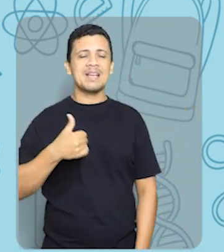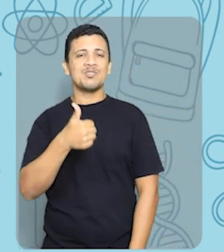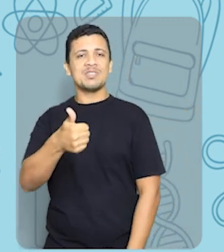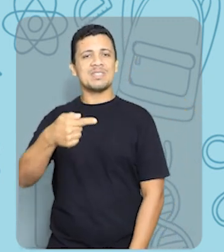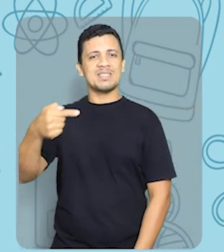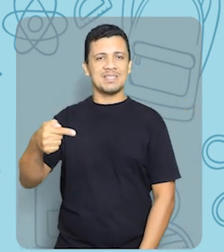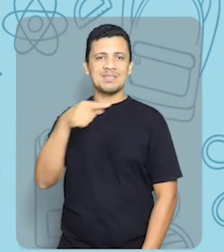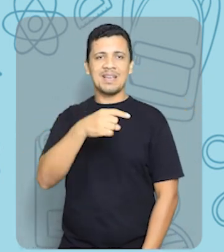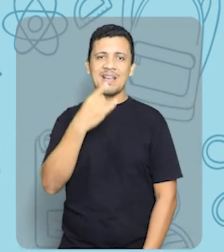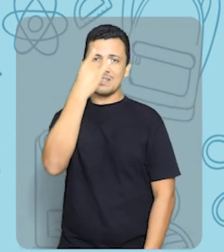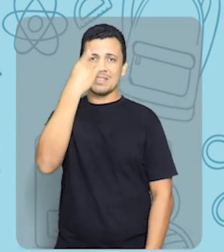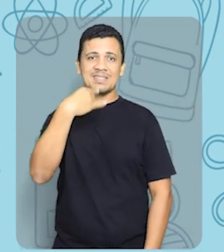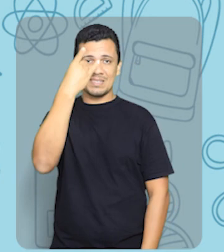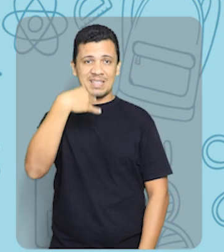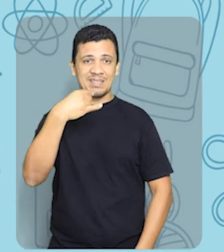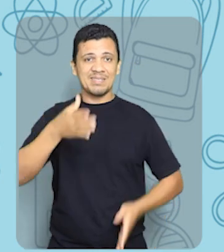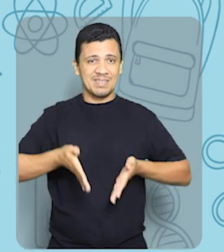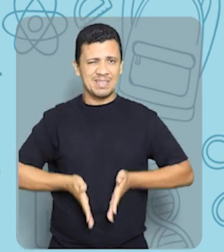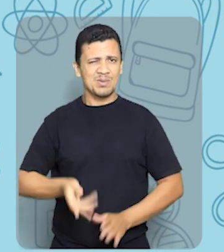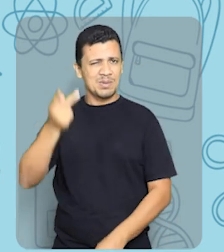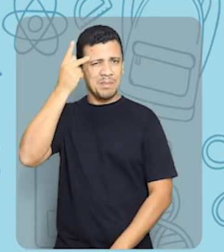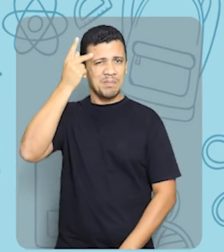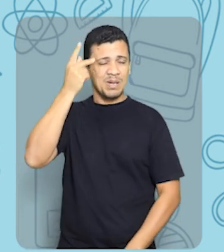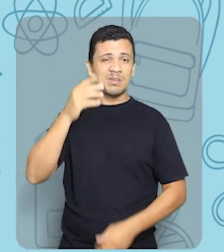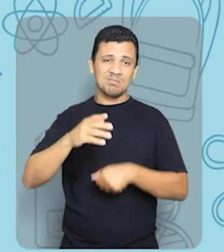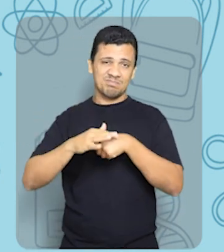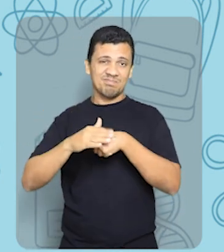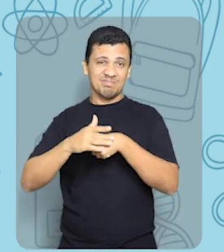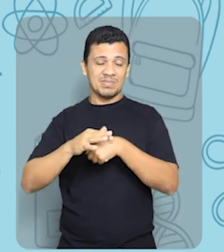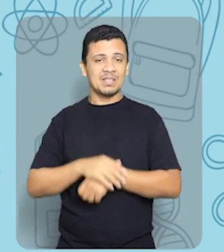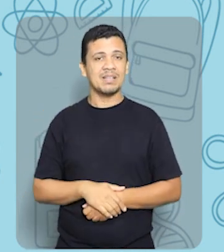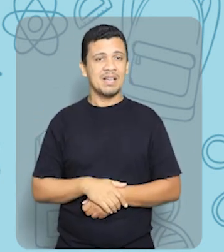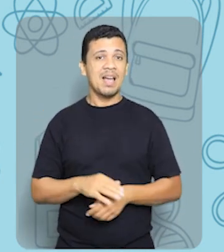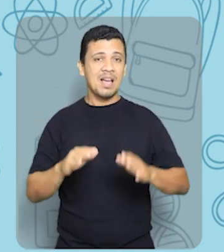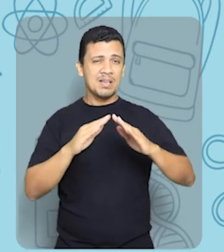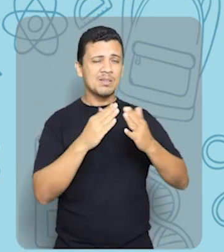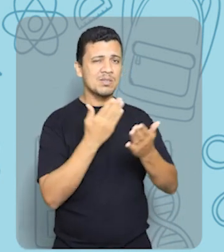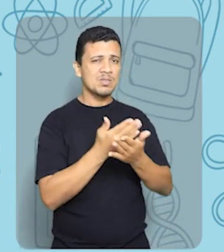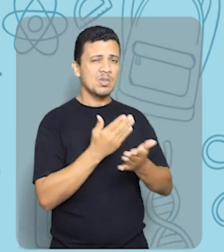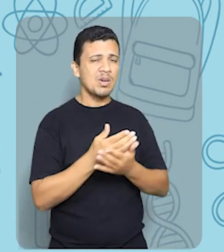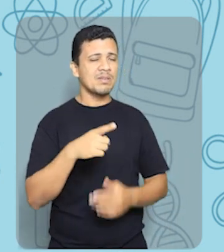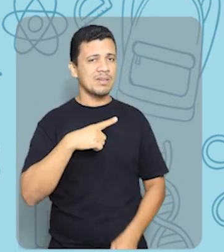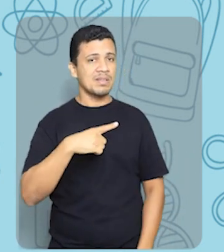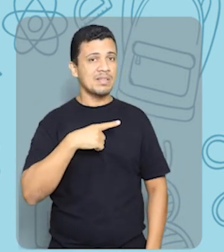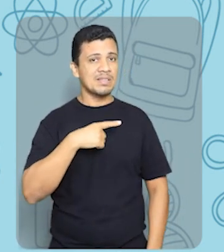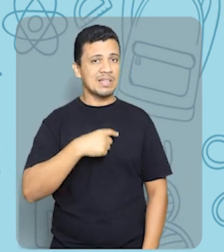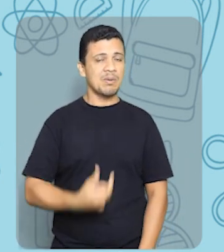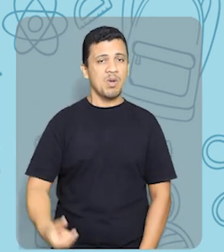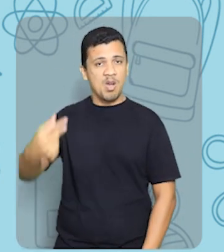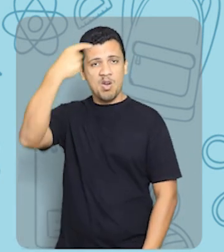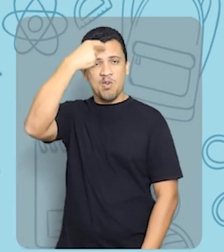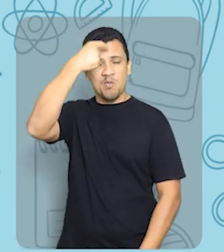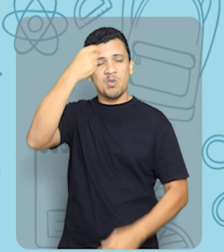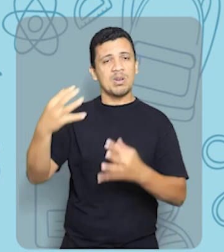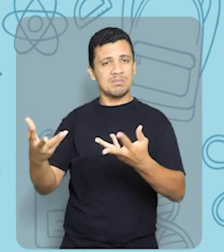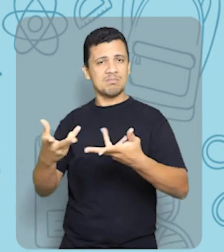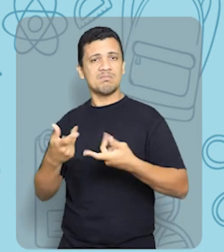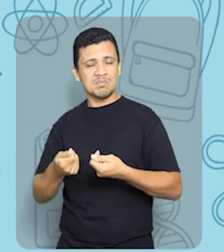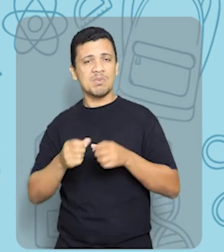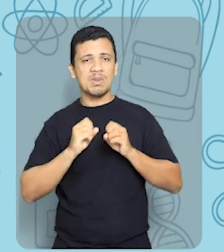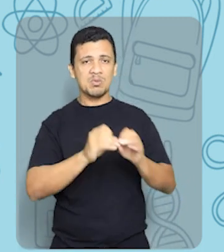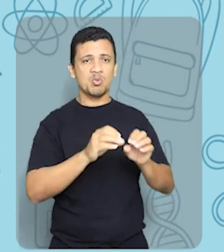ficou cega devido a uma enfermidade. Já durante a escola, mostrou sua vocação para a educação, ao ajudar